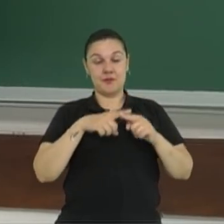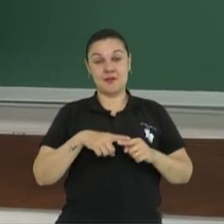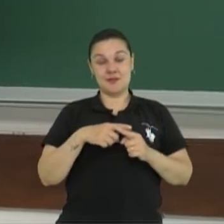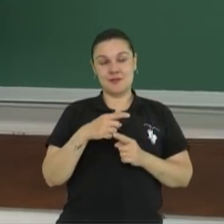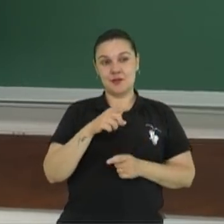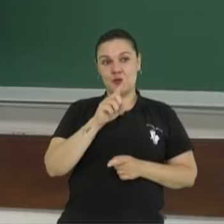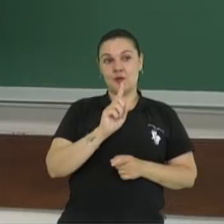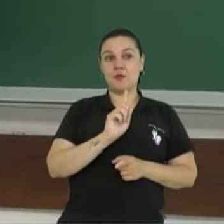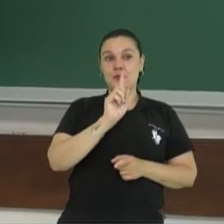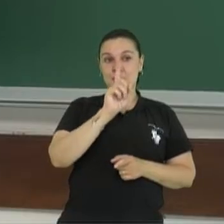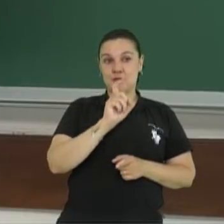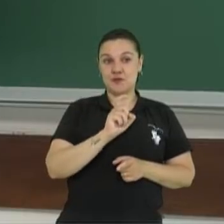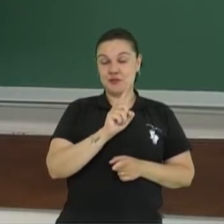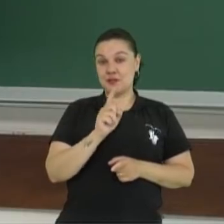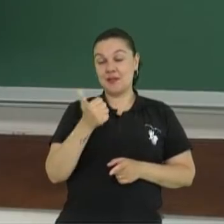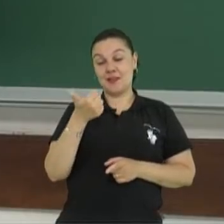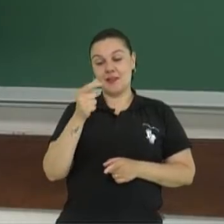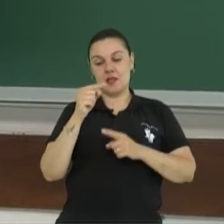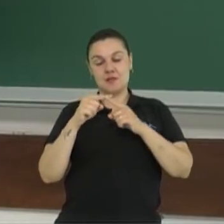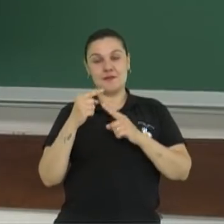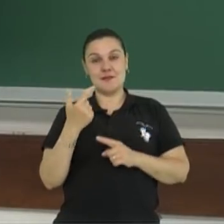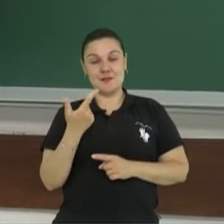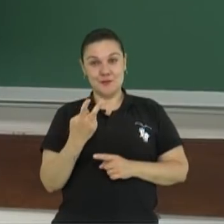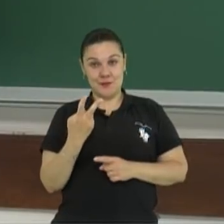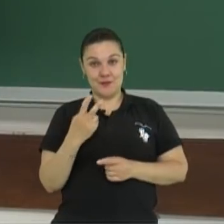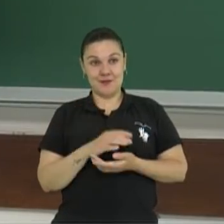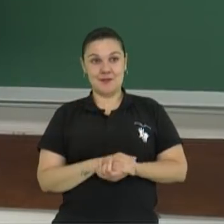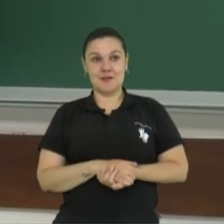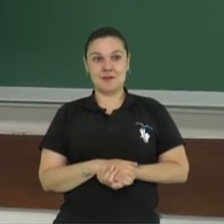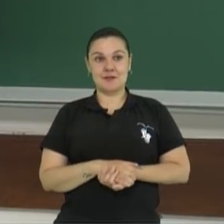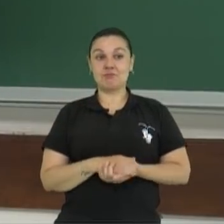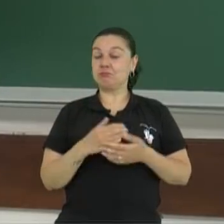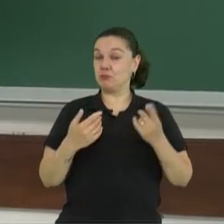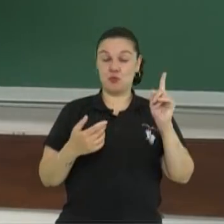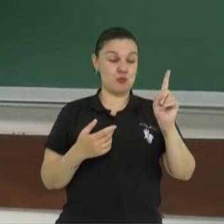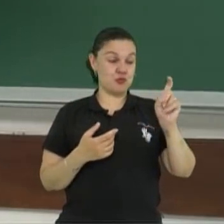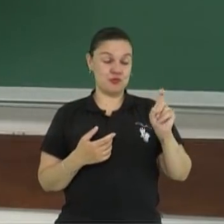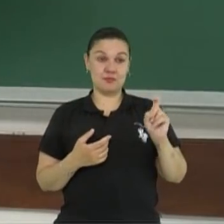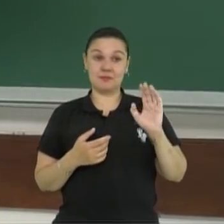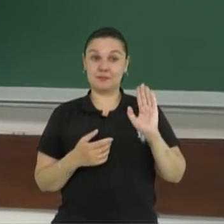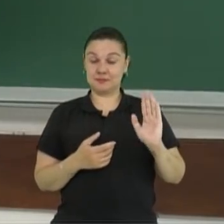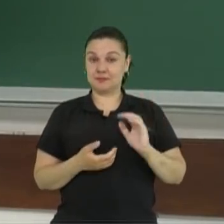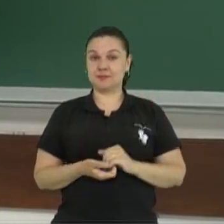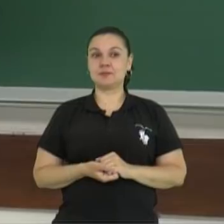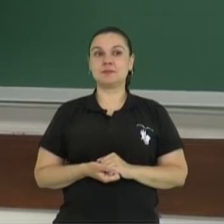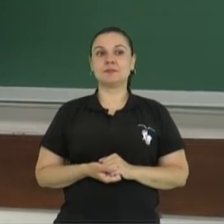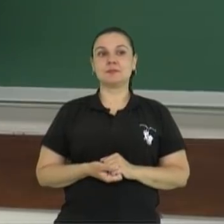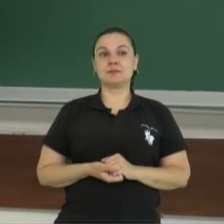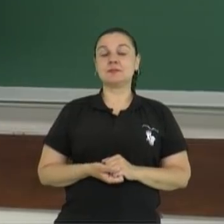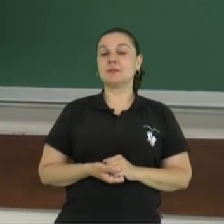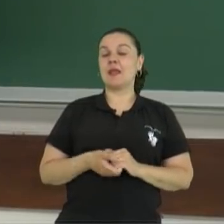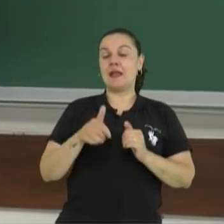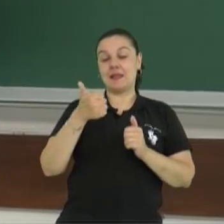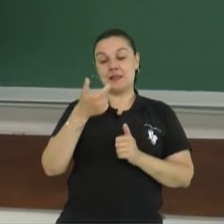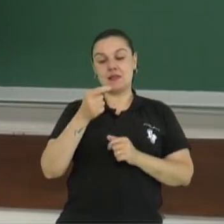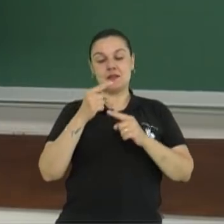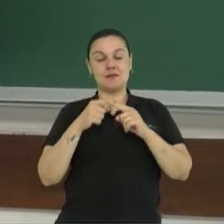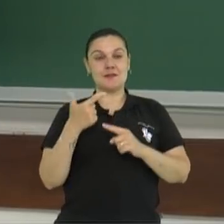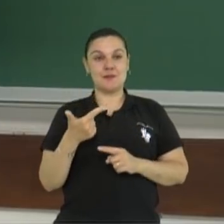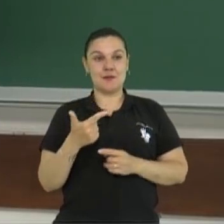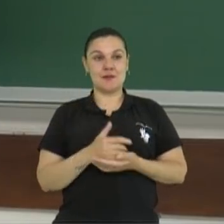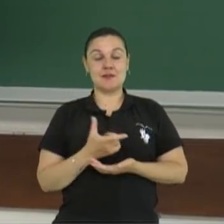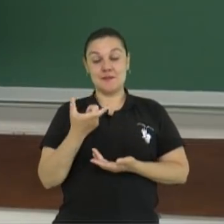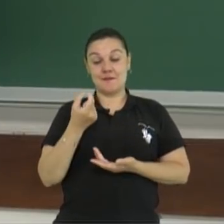x é igual a 10 vezes 2. 1 vezes x é x, né? Igual a 10 vezes